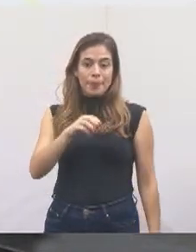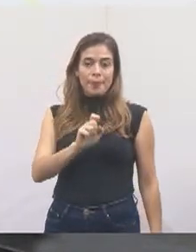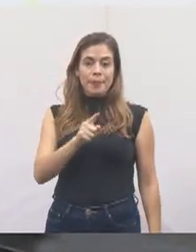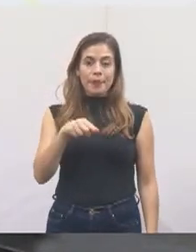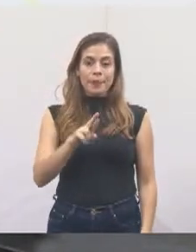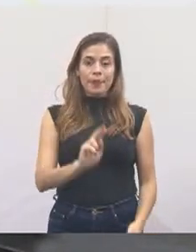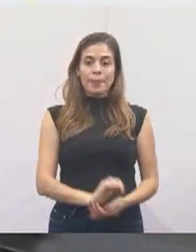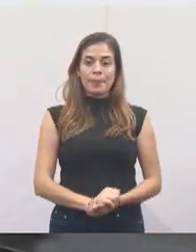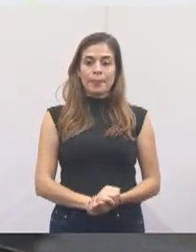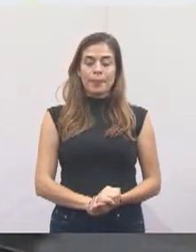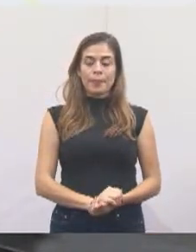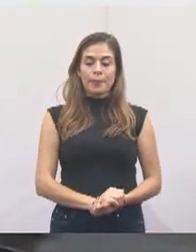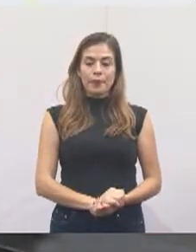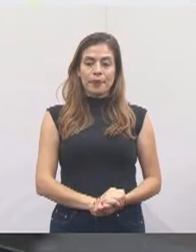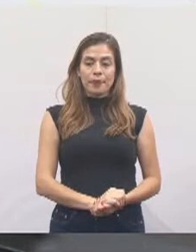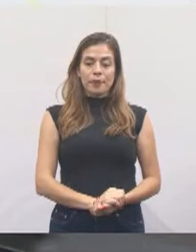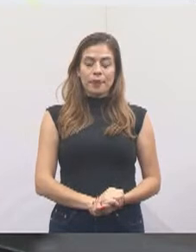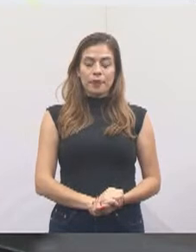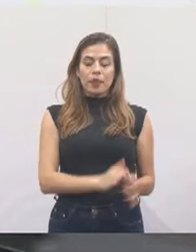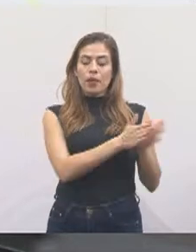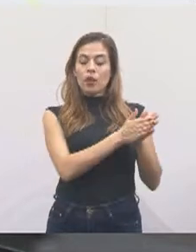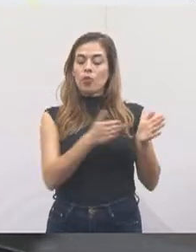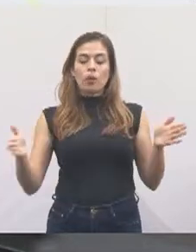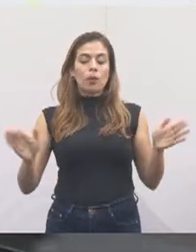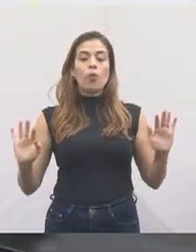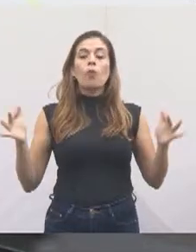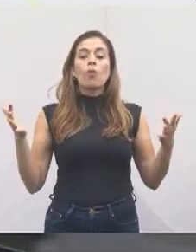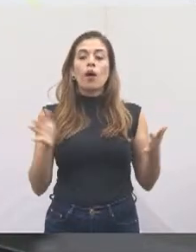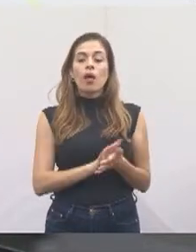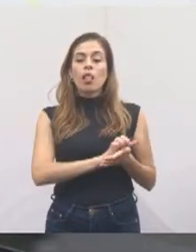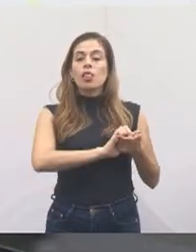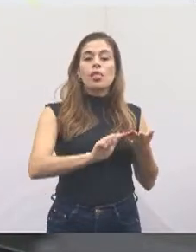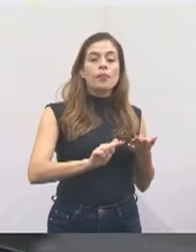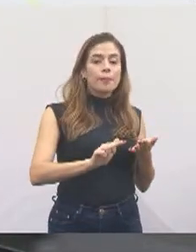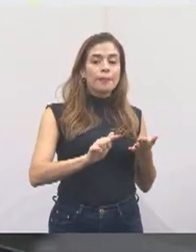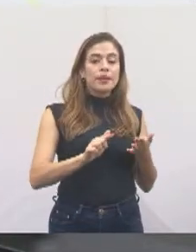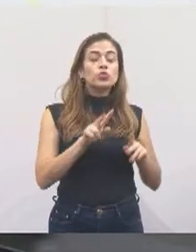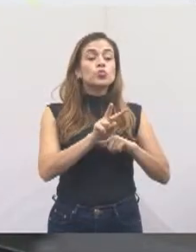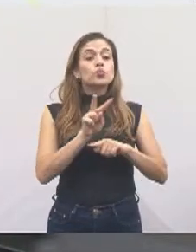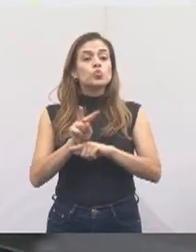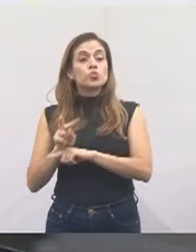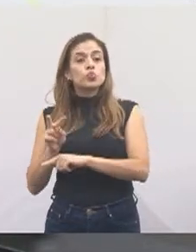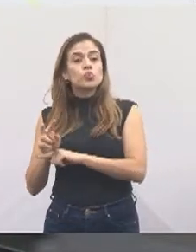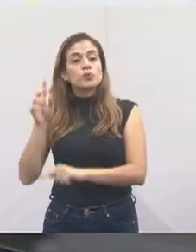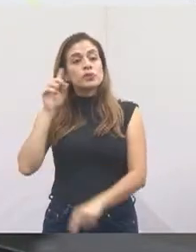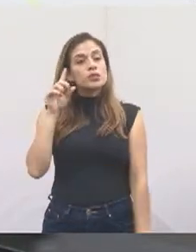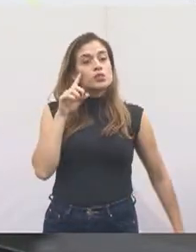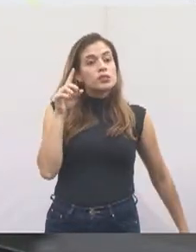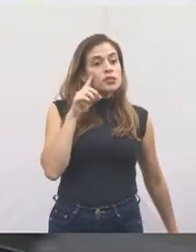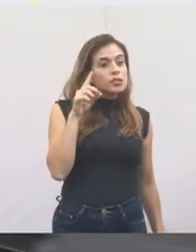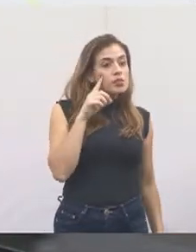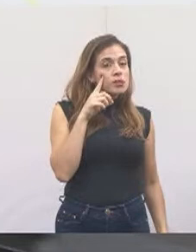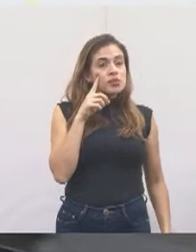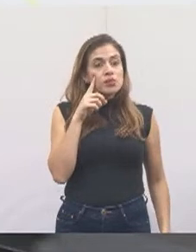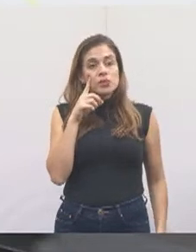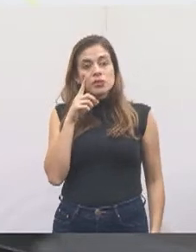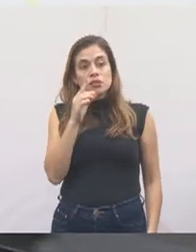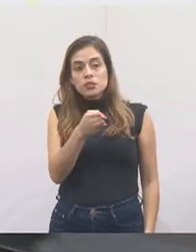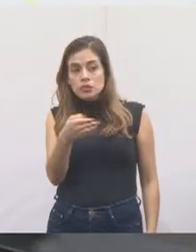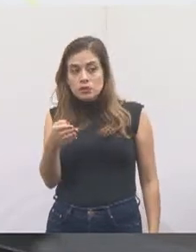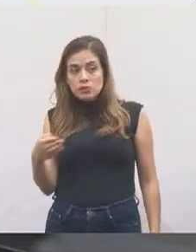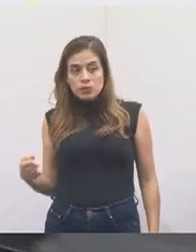smz Qual a peridade da limpeza Quais os cuidados diários com o lago e com os peixes do